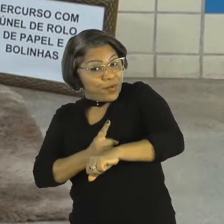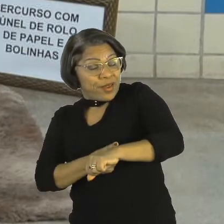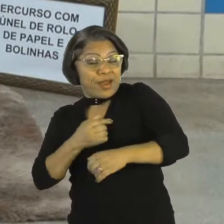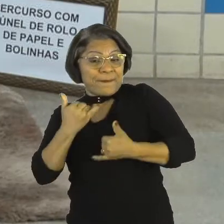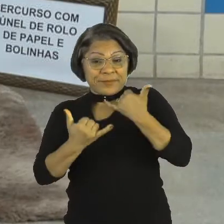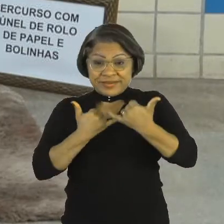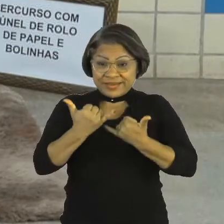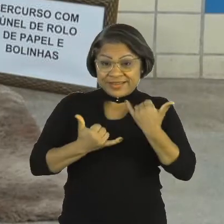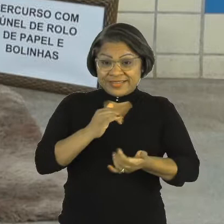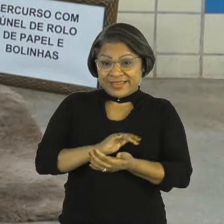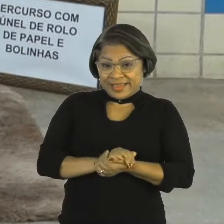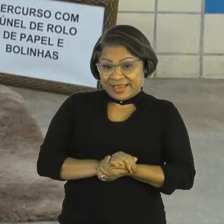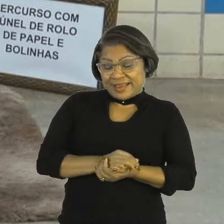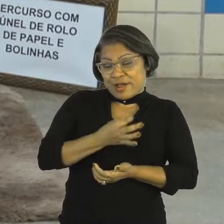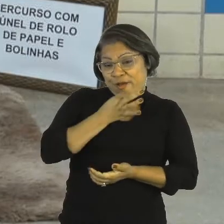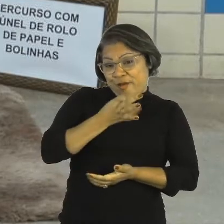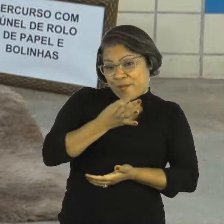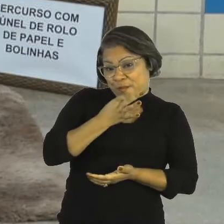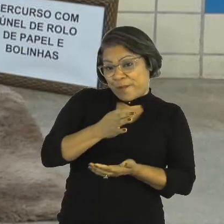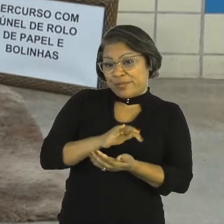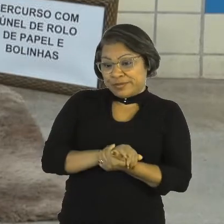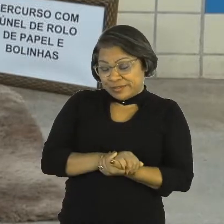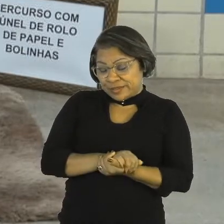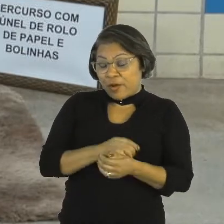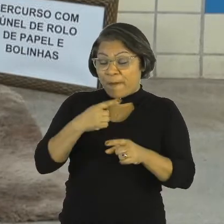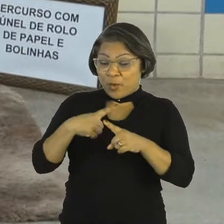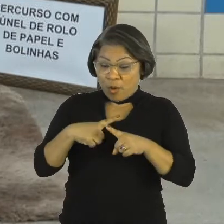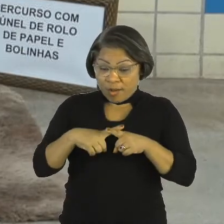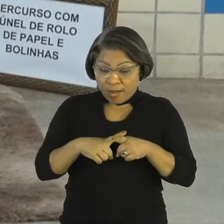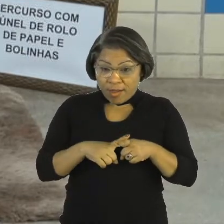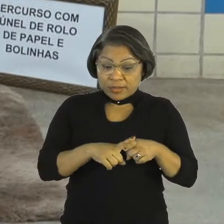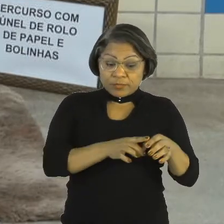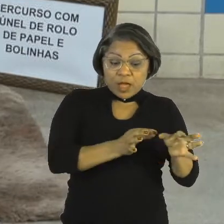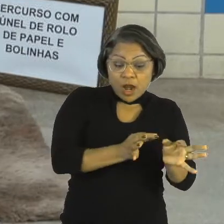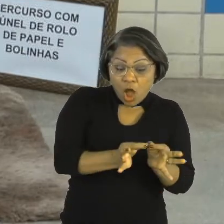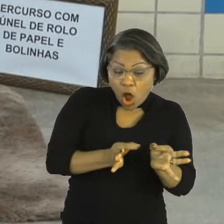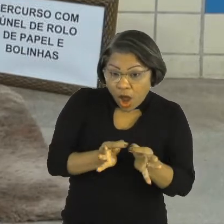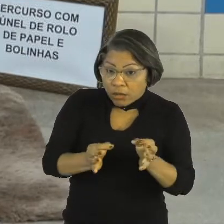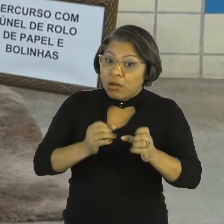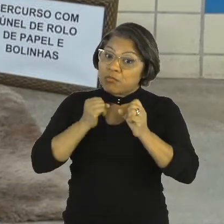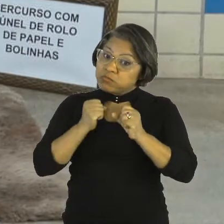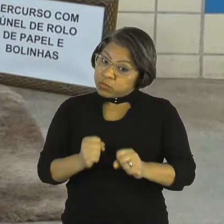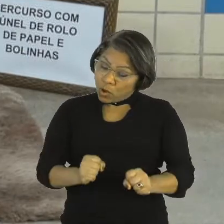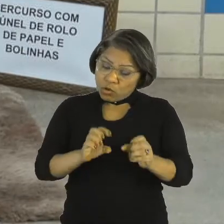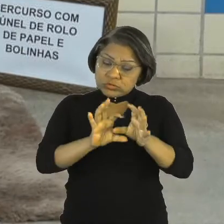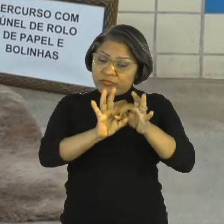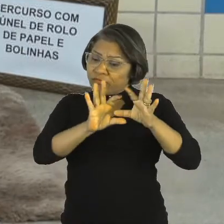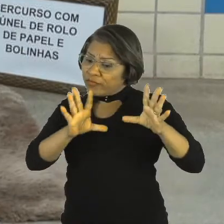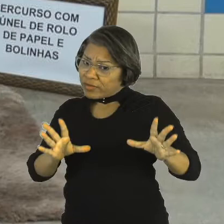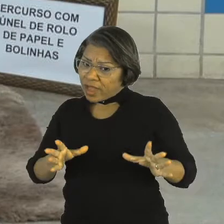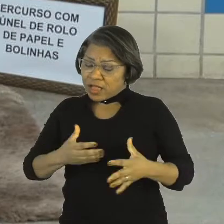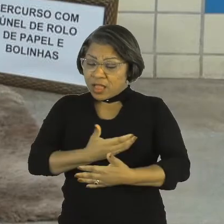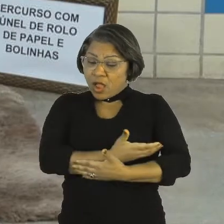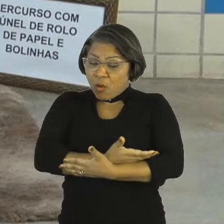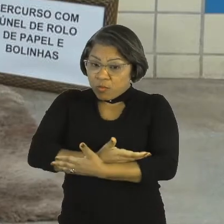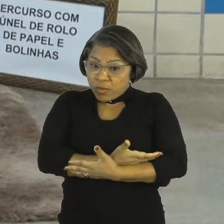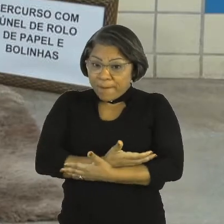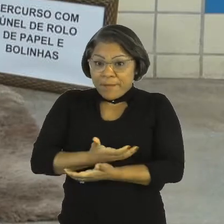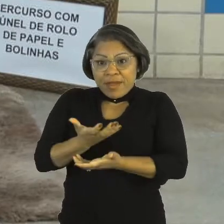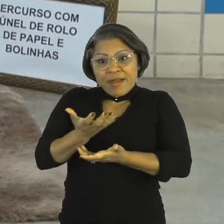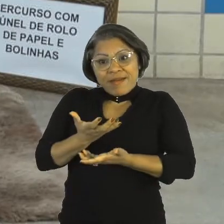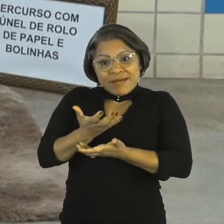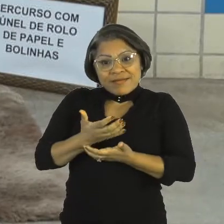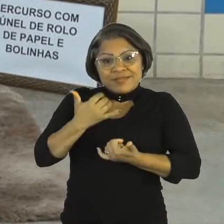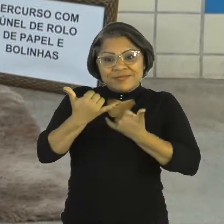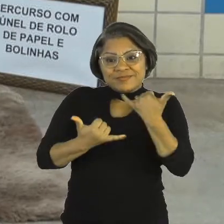uma sugestão também que esse cantinho pode ficar também organizado aí na sua casa para quando o seu bebê